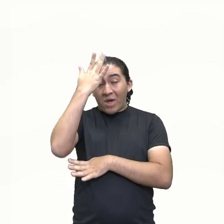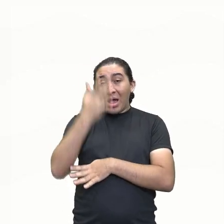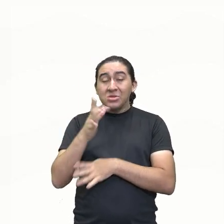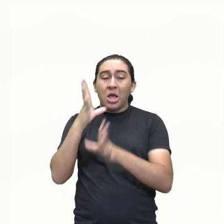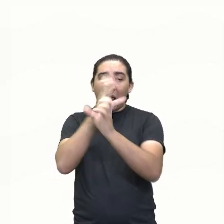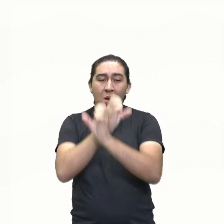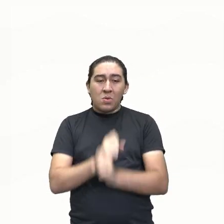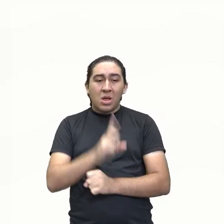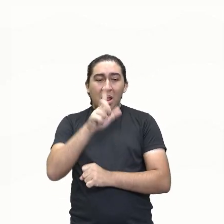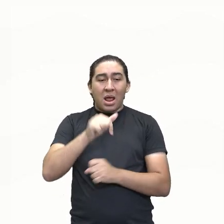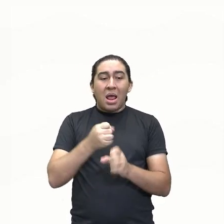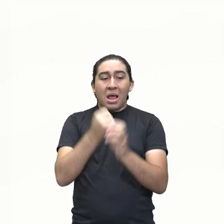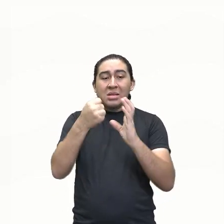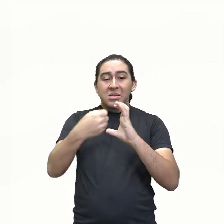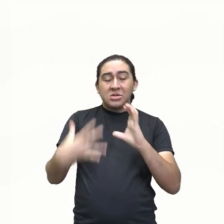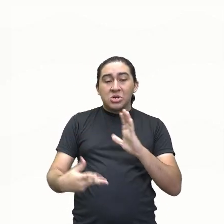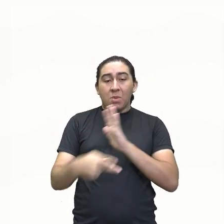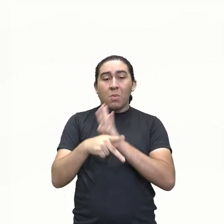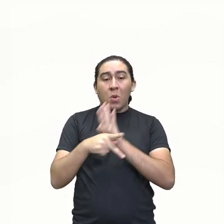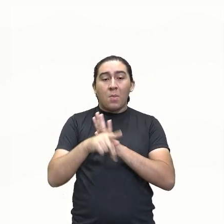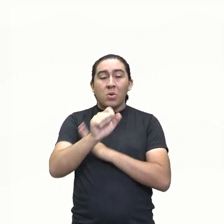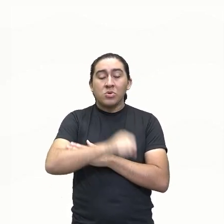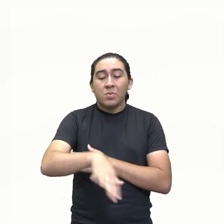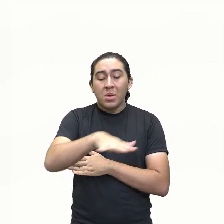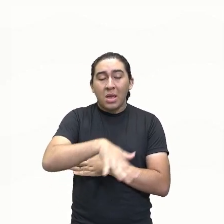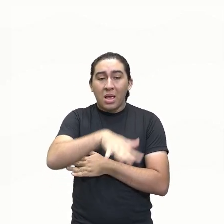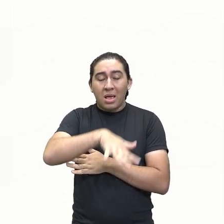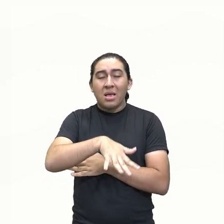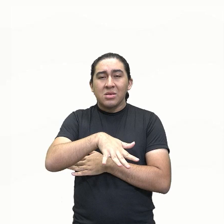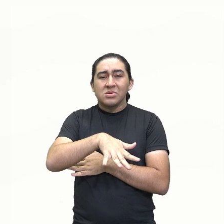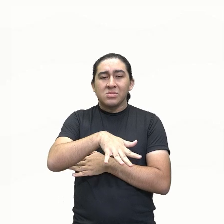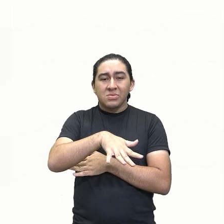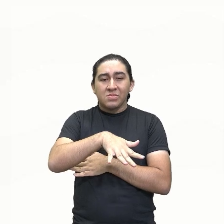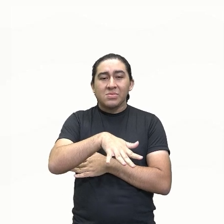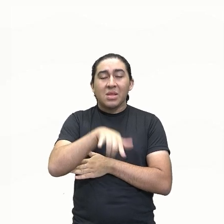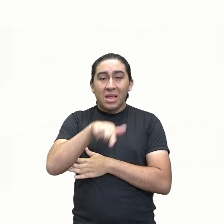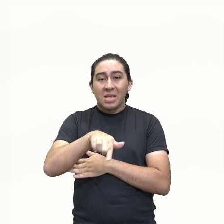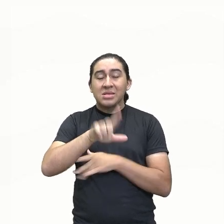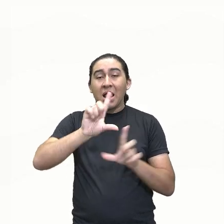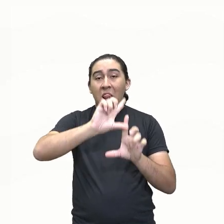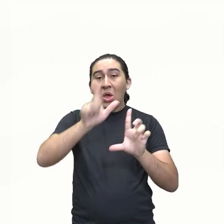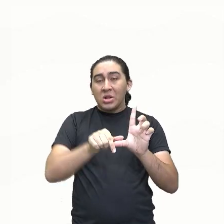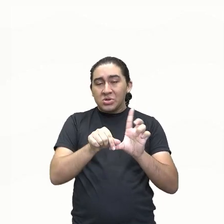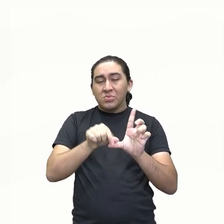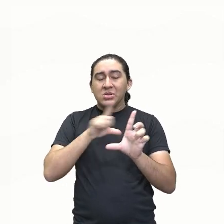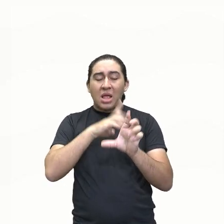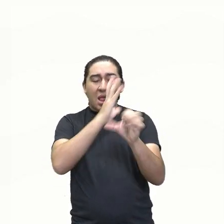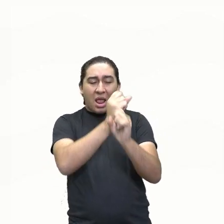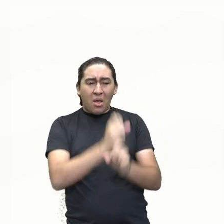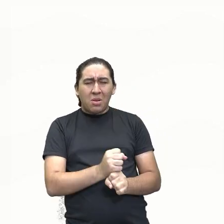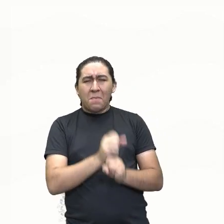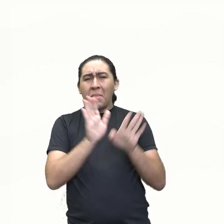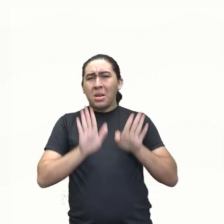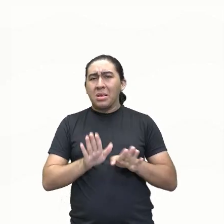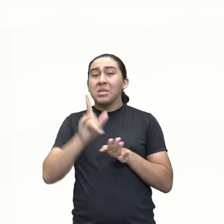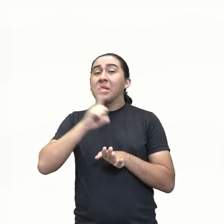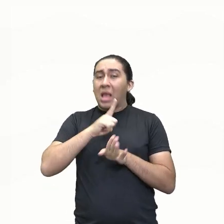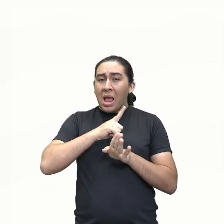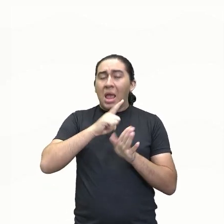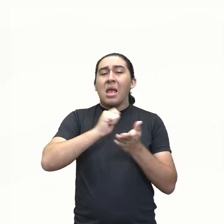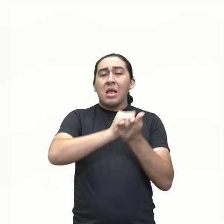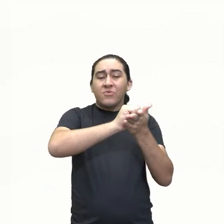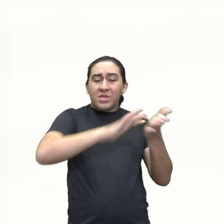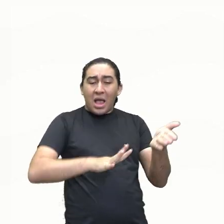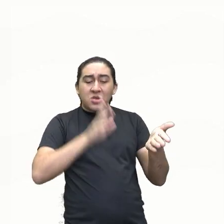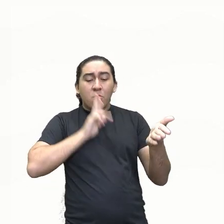as propriedades operatórias dos logaritmos. Como assim, professora? Vai ter operação com logaritmos? Sim, vai